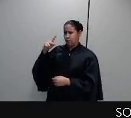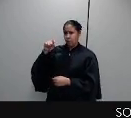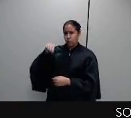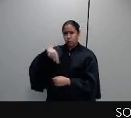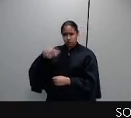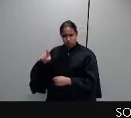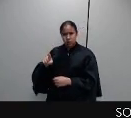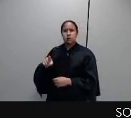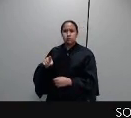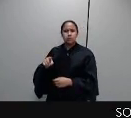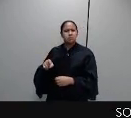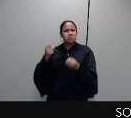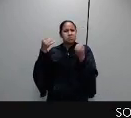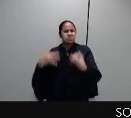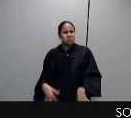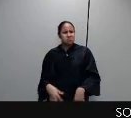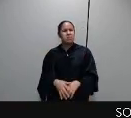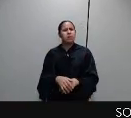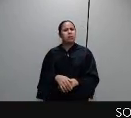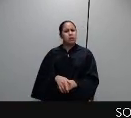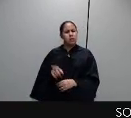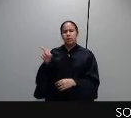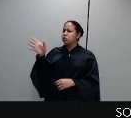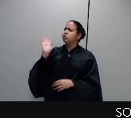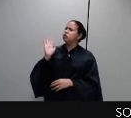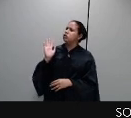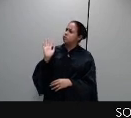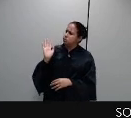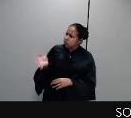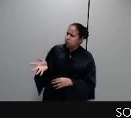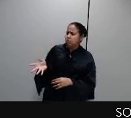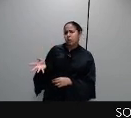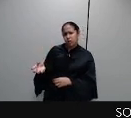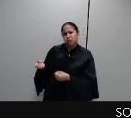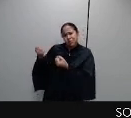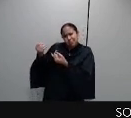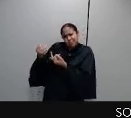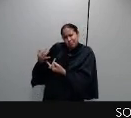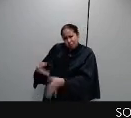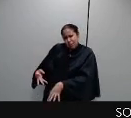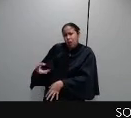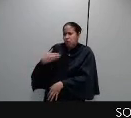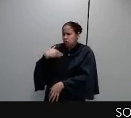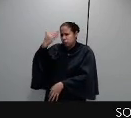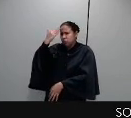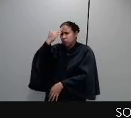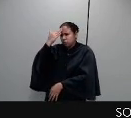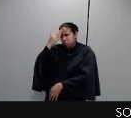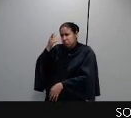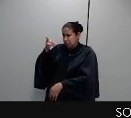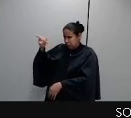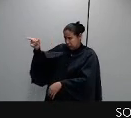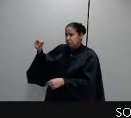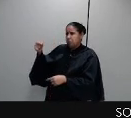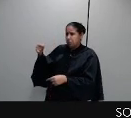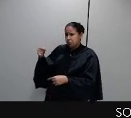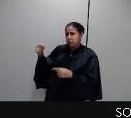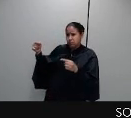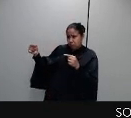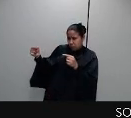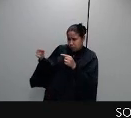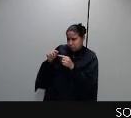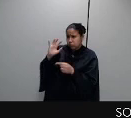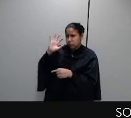ele ele já ele já mostrou em linha né com a decisão do da nossa primeira